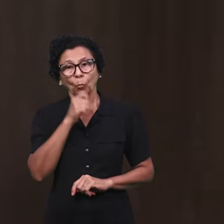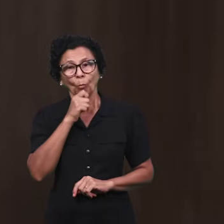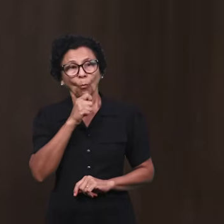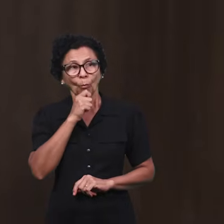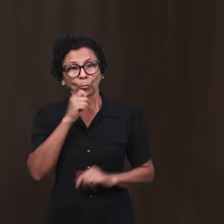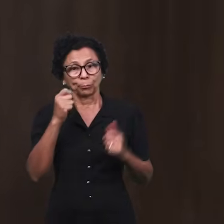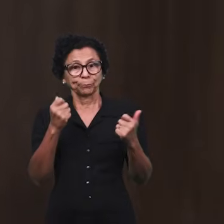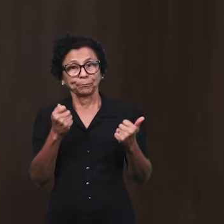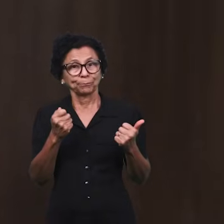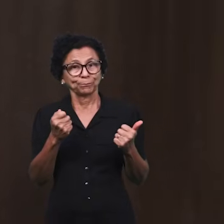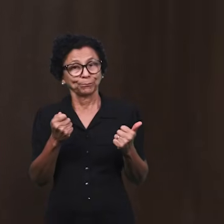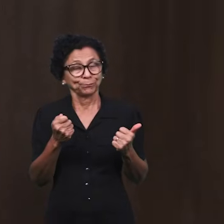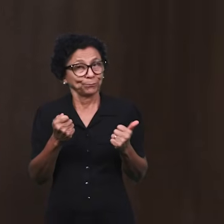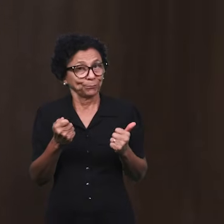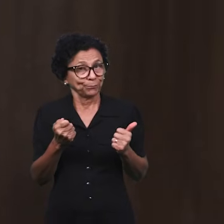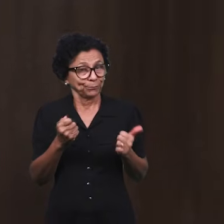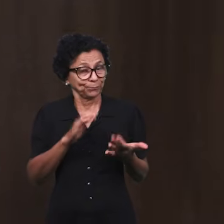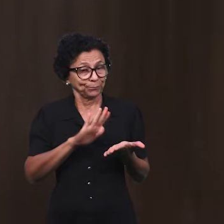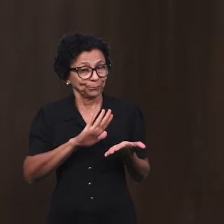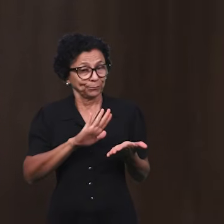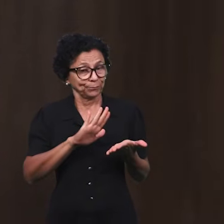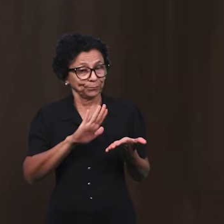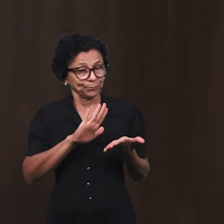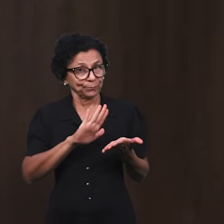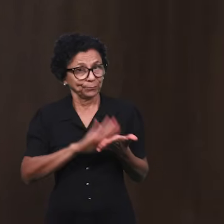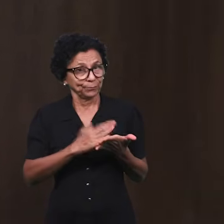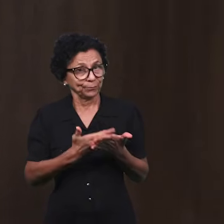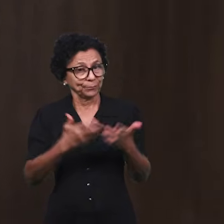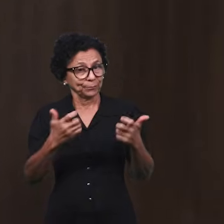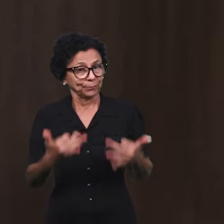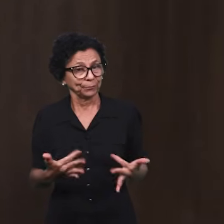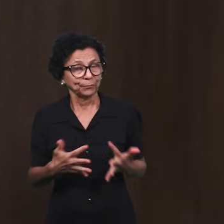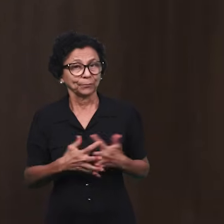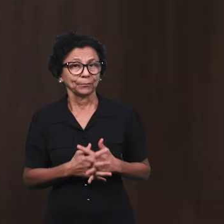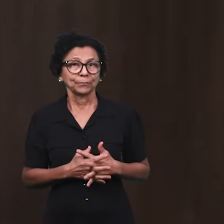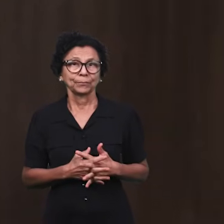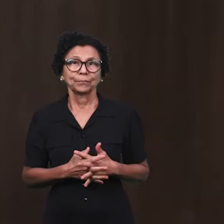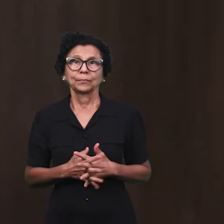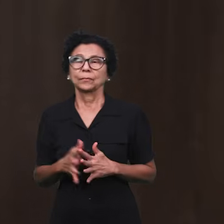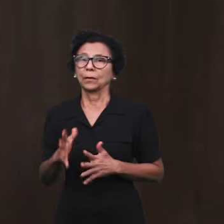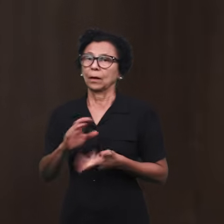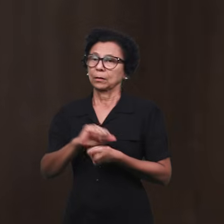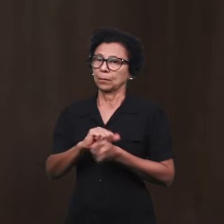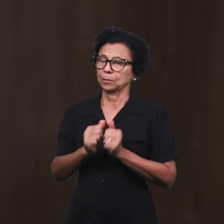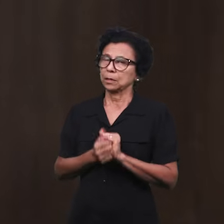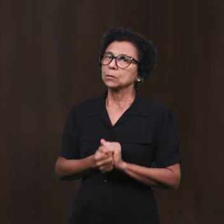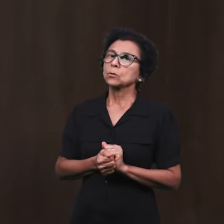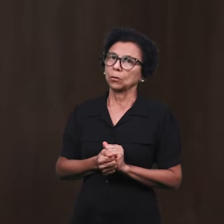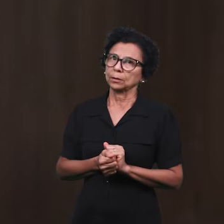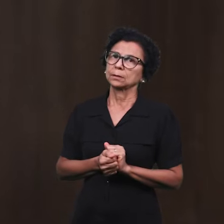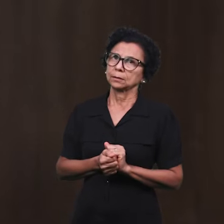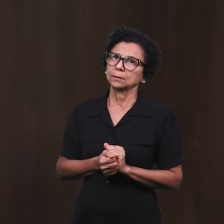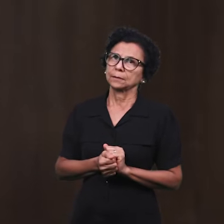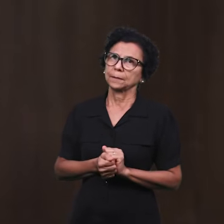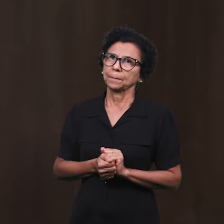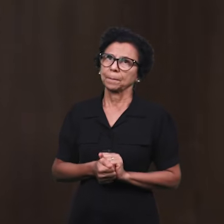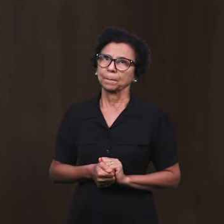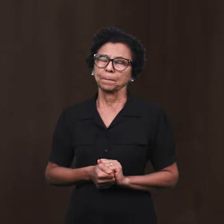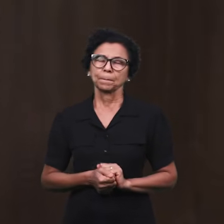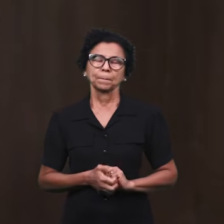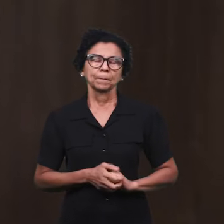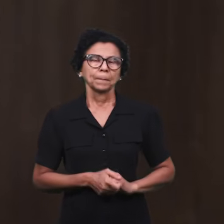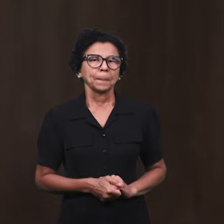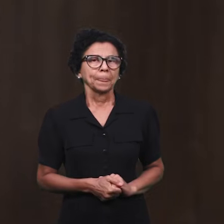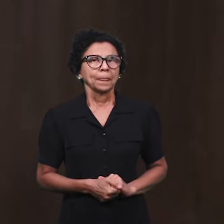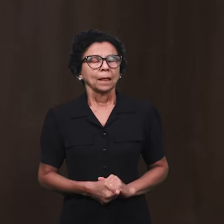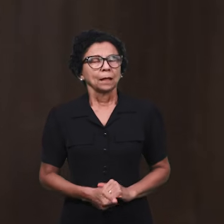um desafio, mas é o que nós estávamos falando da pergunta anterior, as adaptações. Uma coisa que o tradutor-intérprete tem que ter, ouvido bom